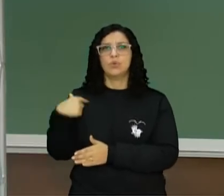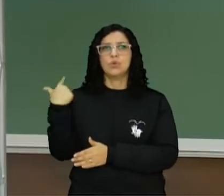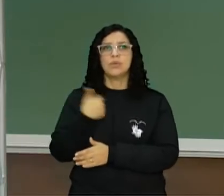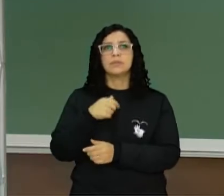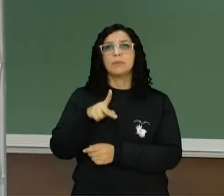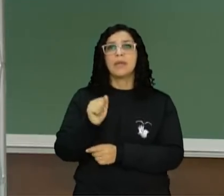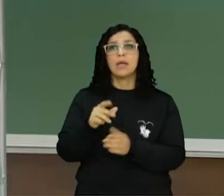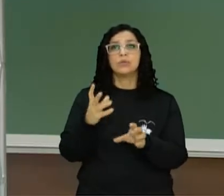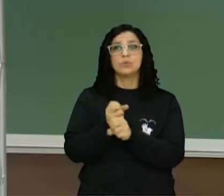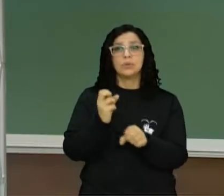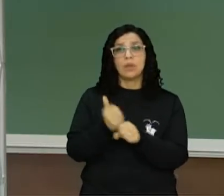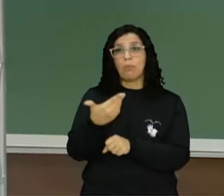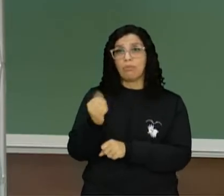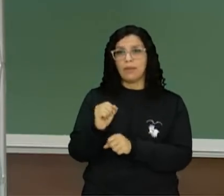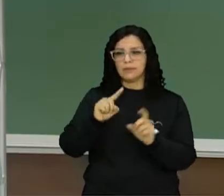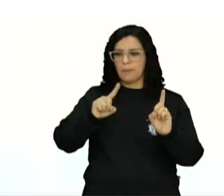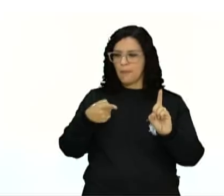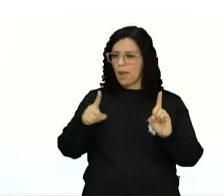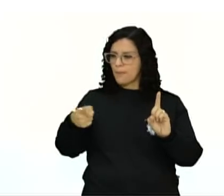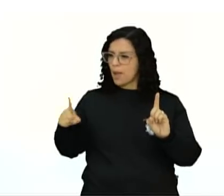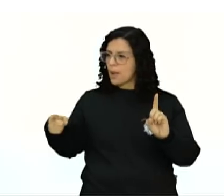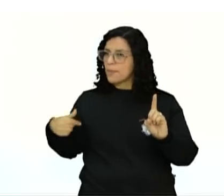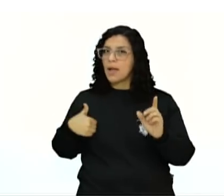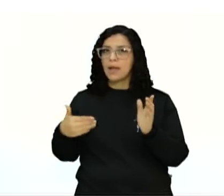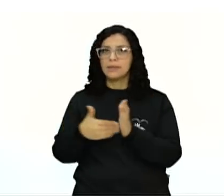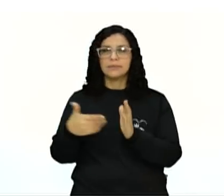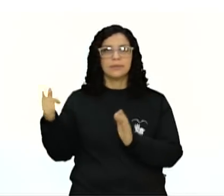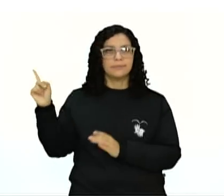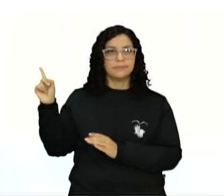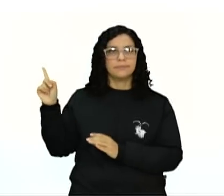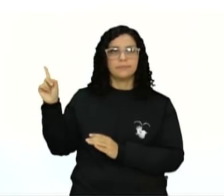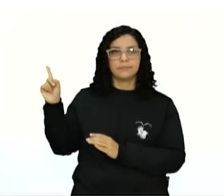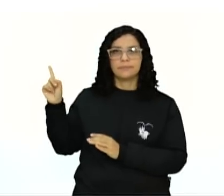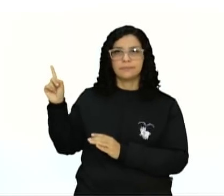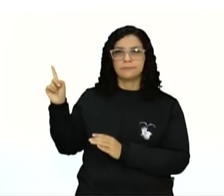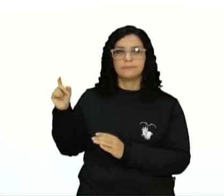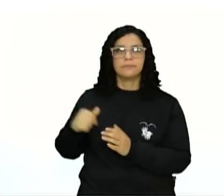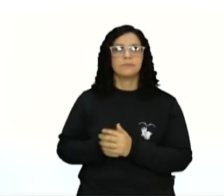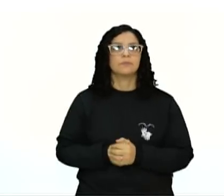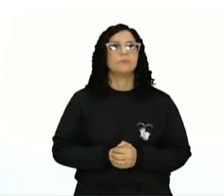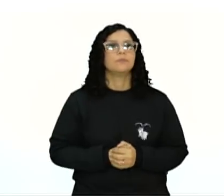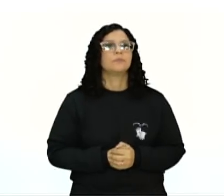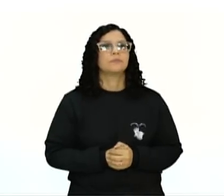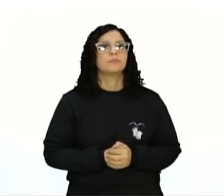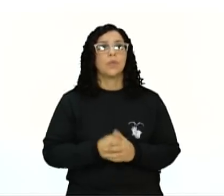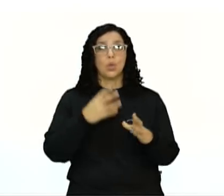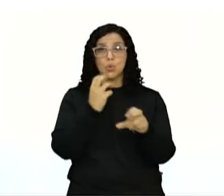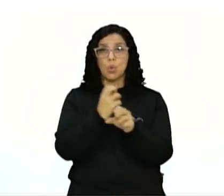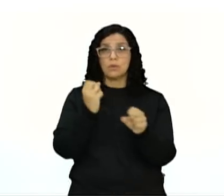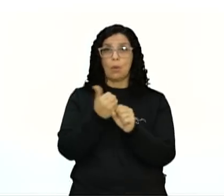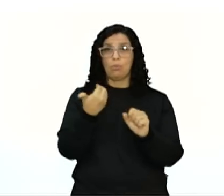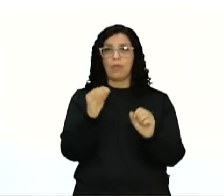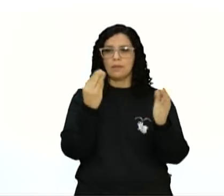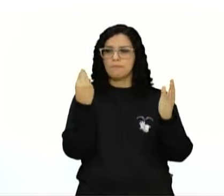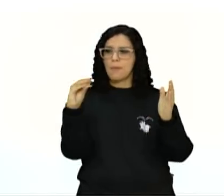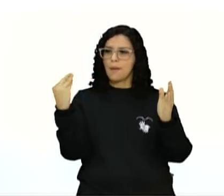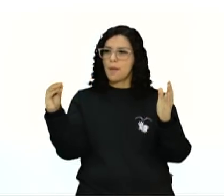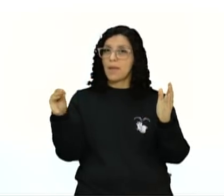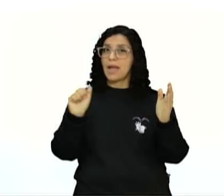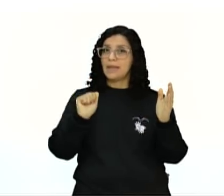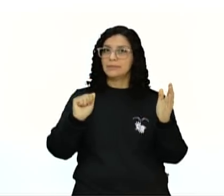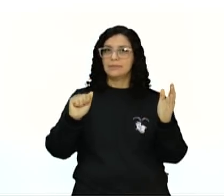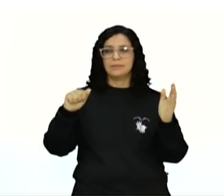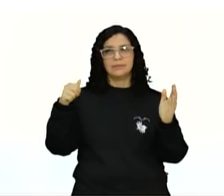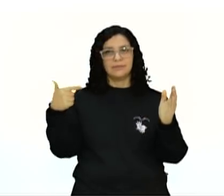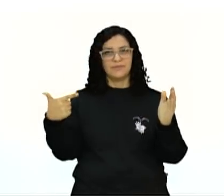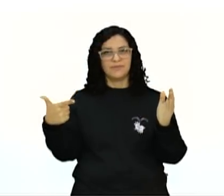uma PA de 10 termos, tá? 2012, 2013, 2014, 15, 16, 17, até 21, é uma PA de 10 termos. O primeiro termo da